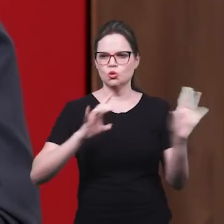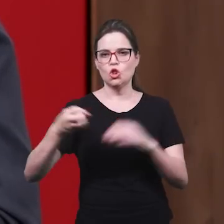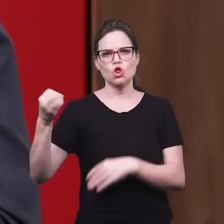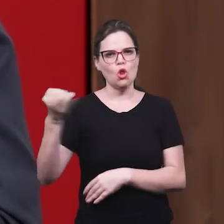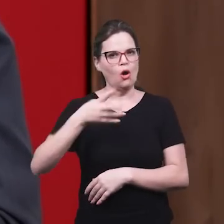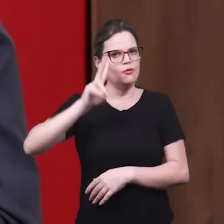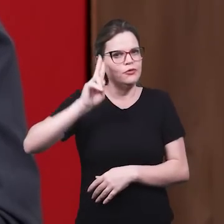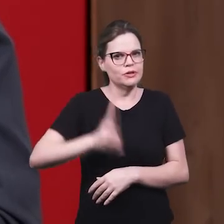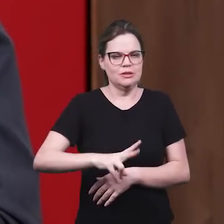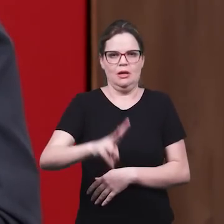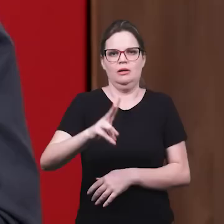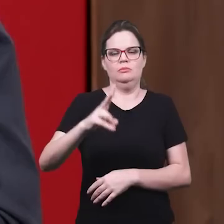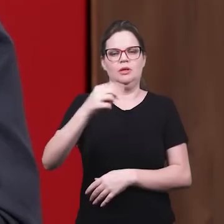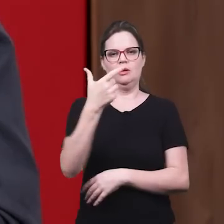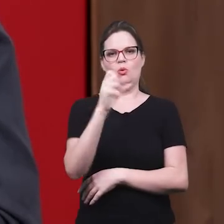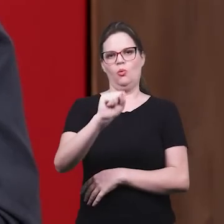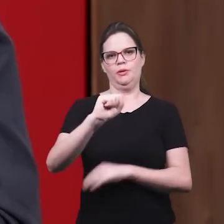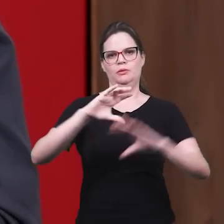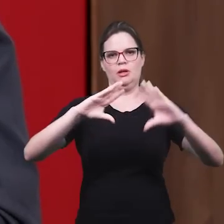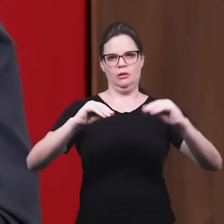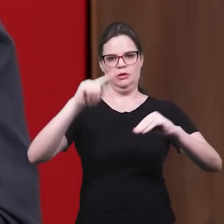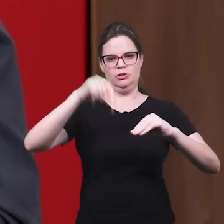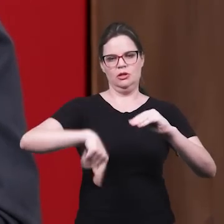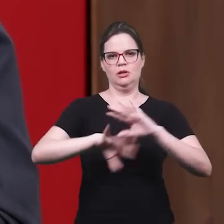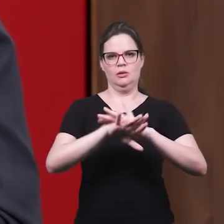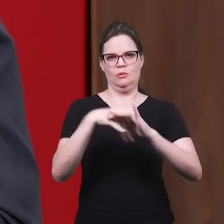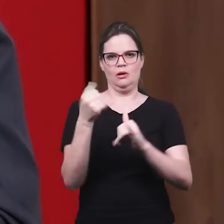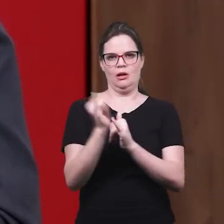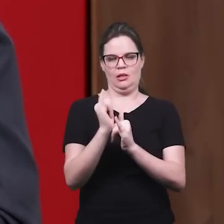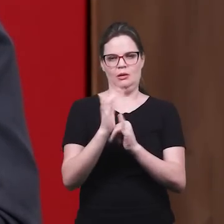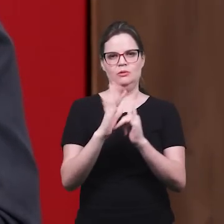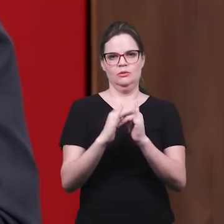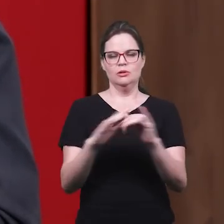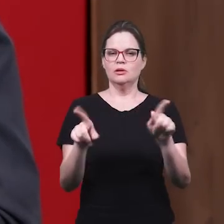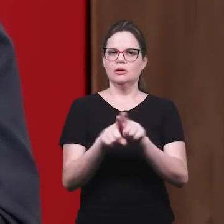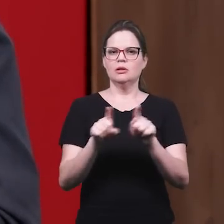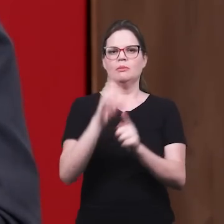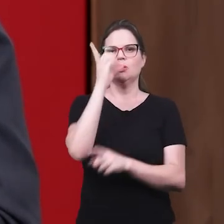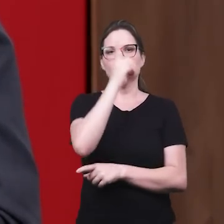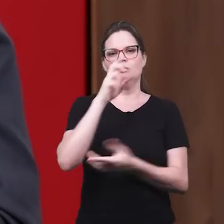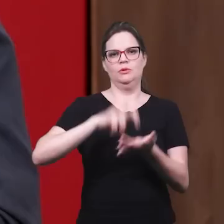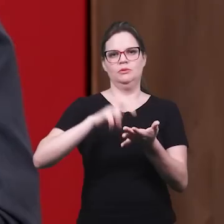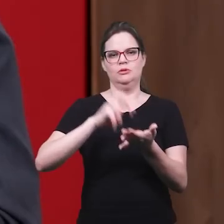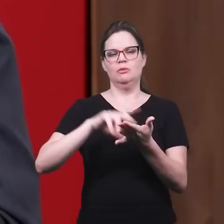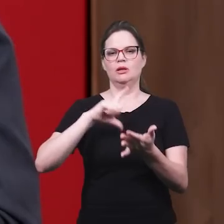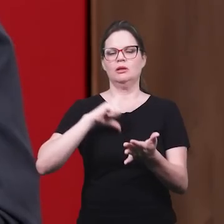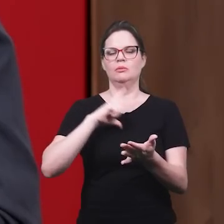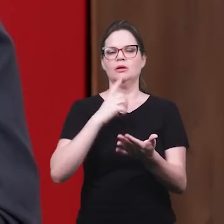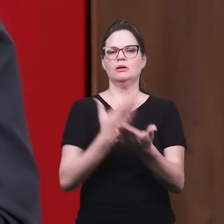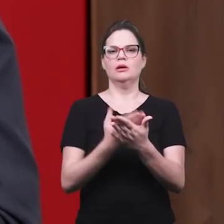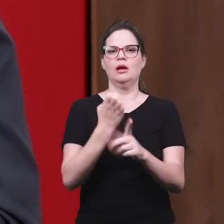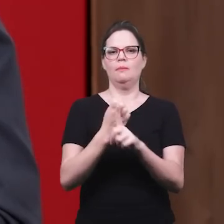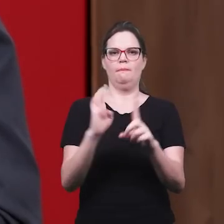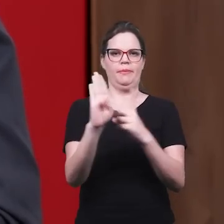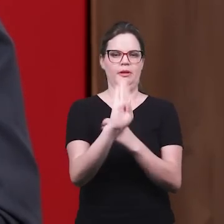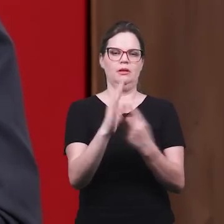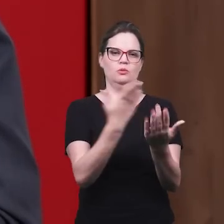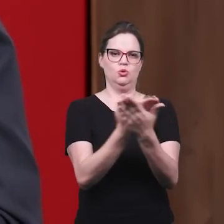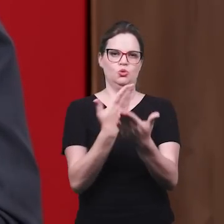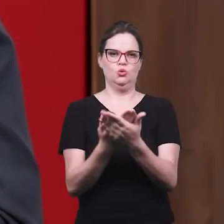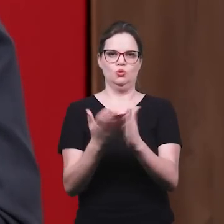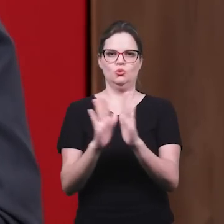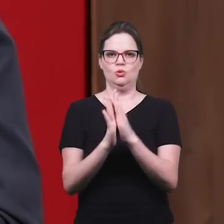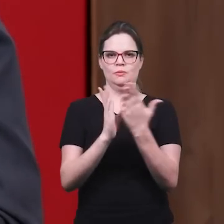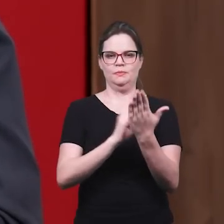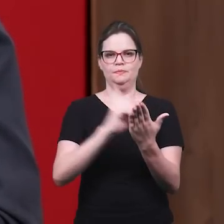às 20 horas neste canal. E domingo pela manhã, às 10 horas, temos a Escola Bíblica Dominical, onde